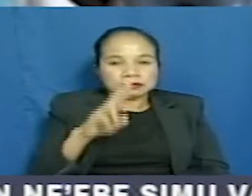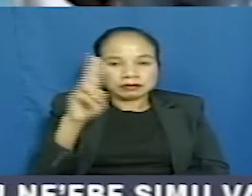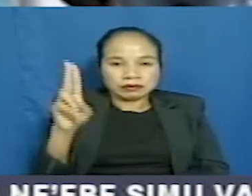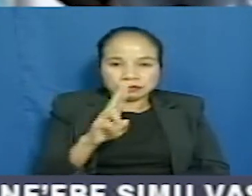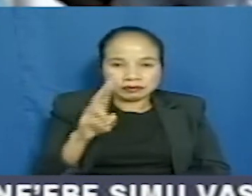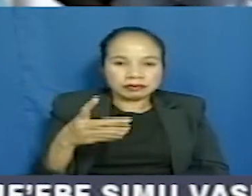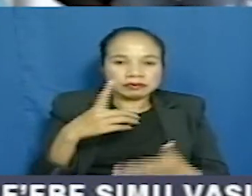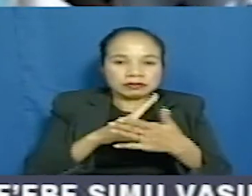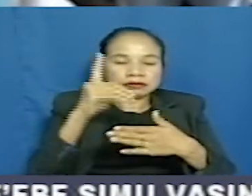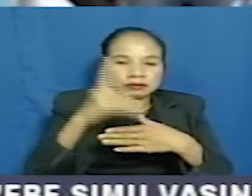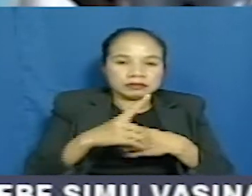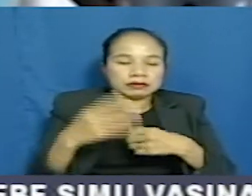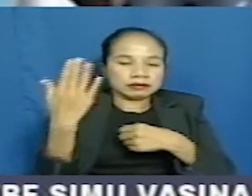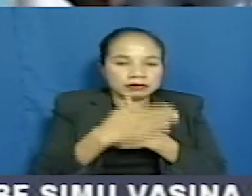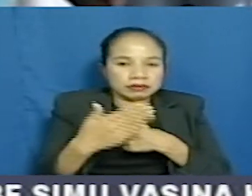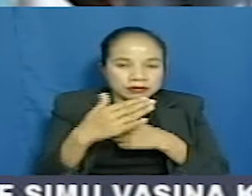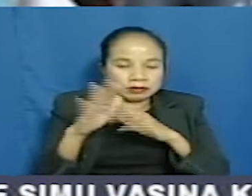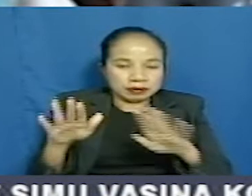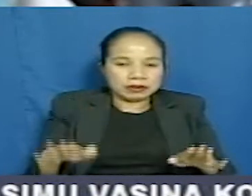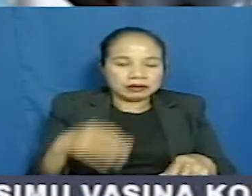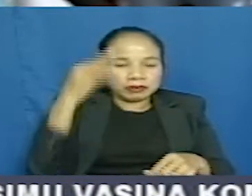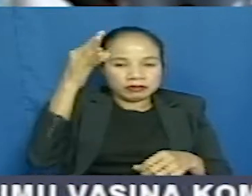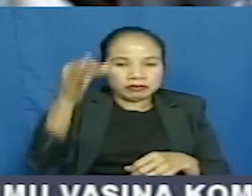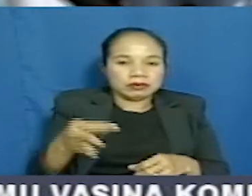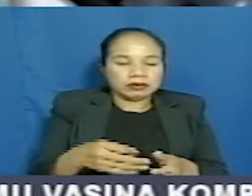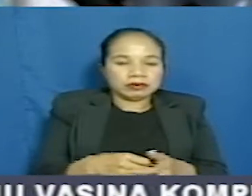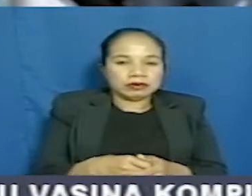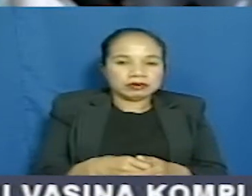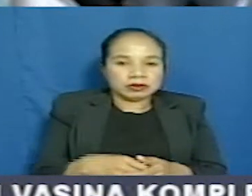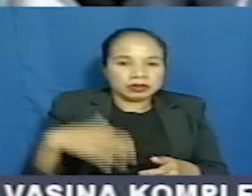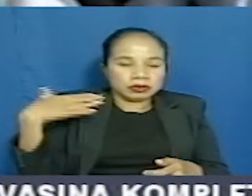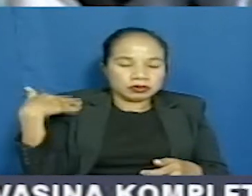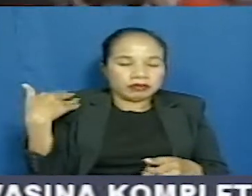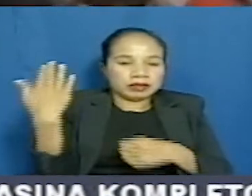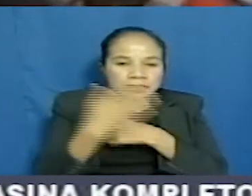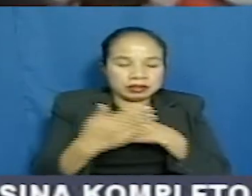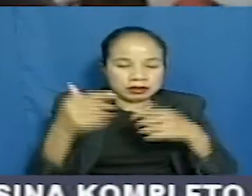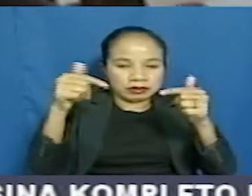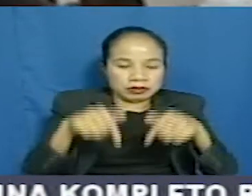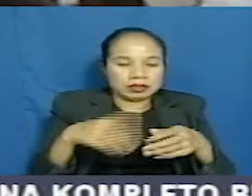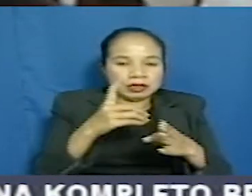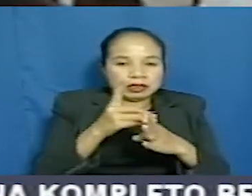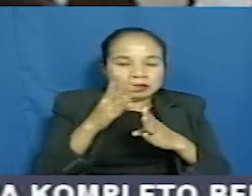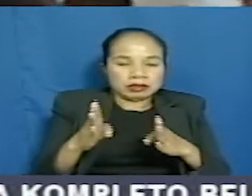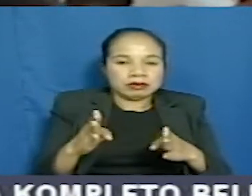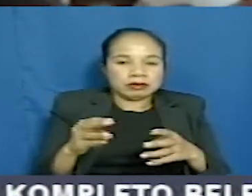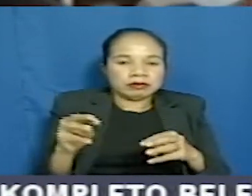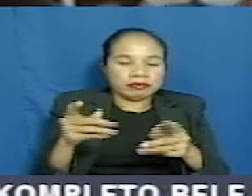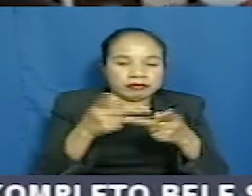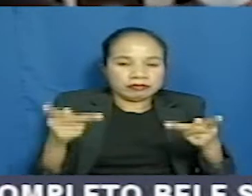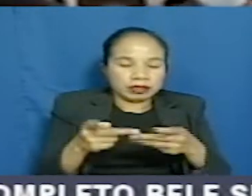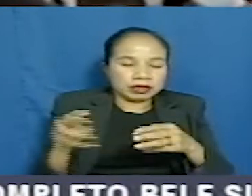ba desenvolvimento labarik sira nian ba futuro geração nação dene nian. Coordenador Centro de Evacuação